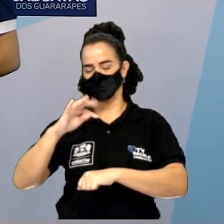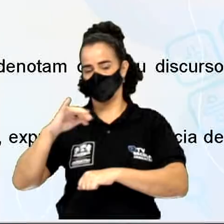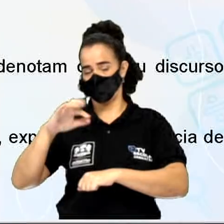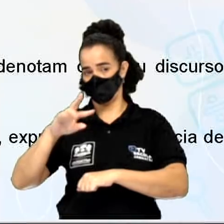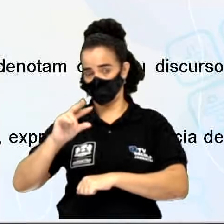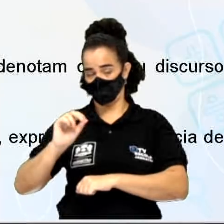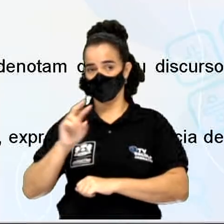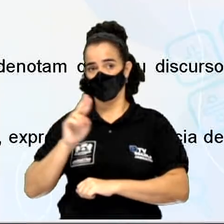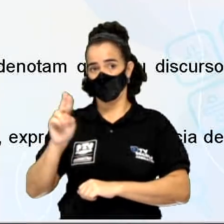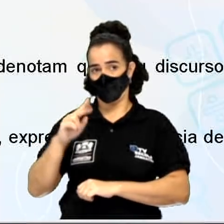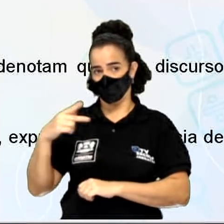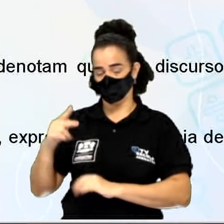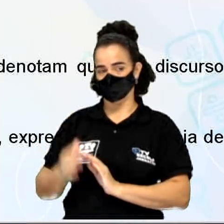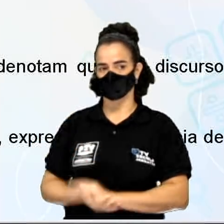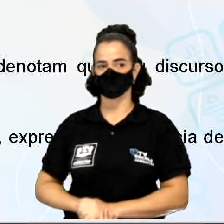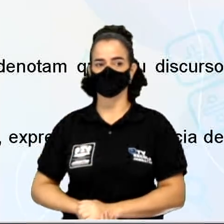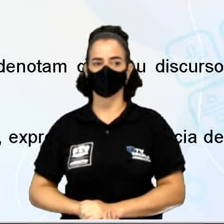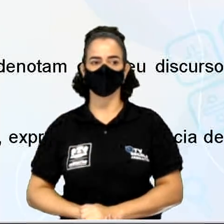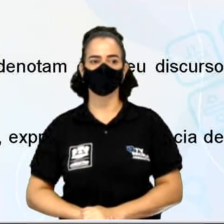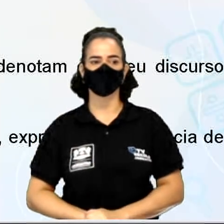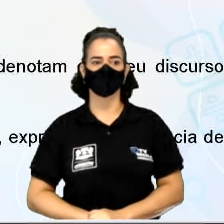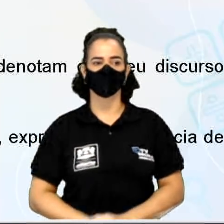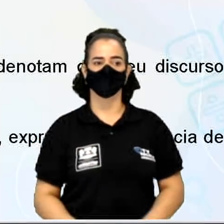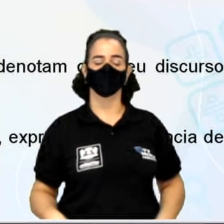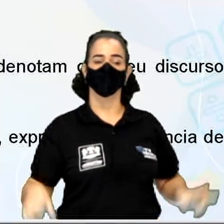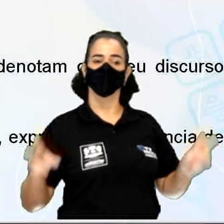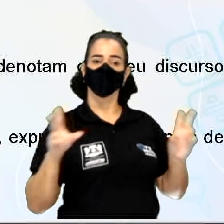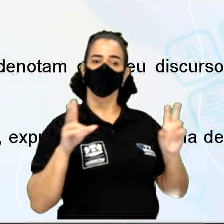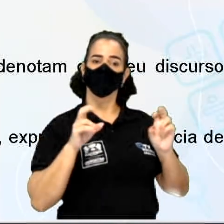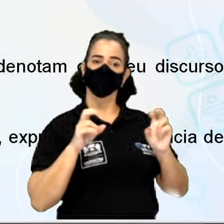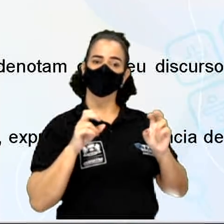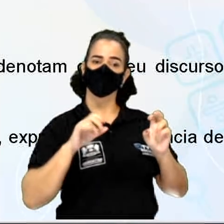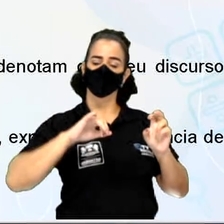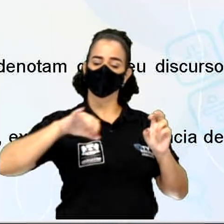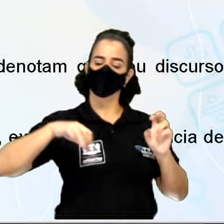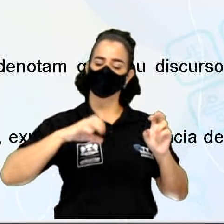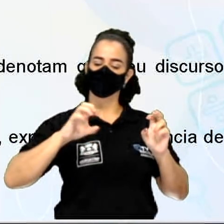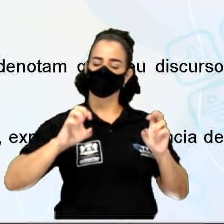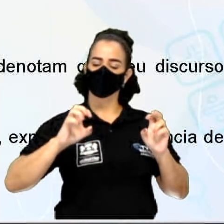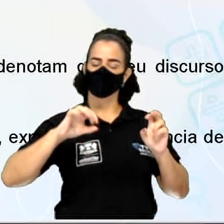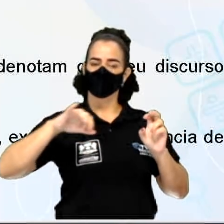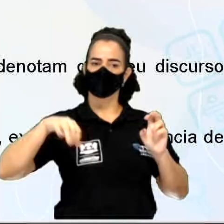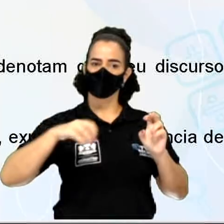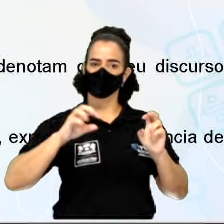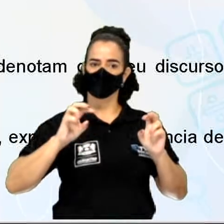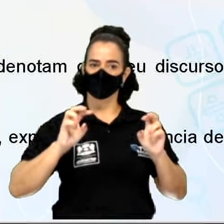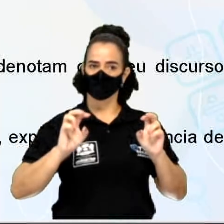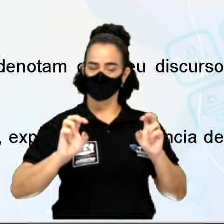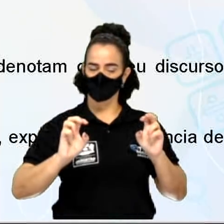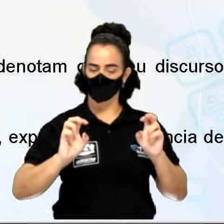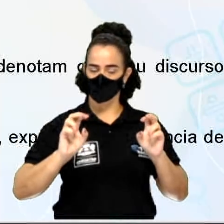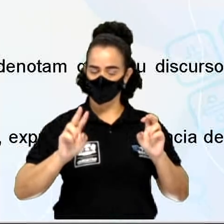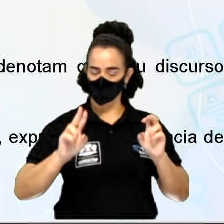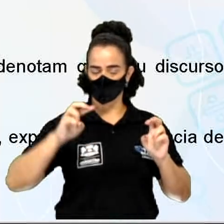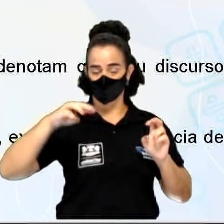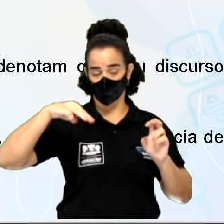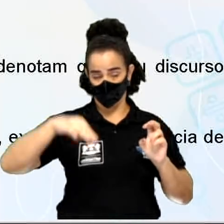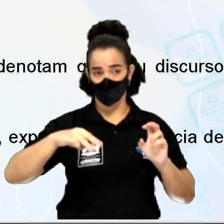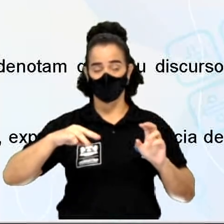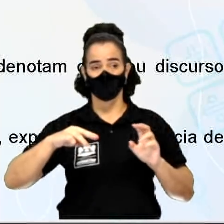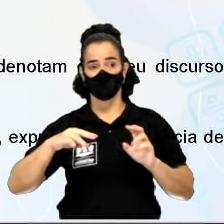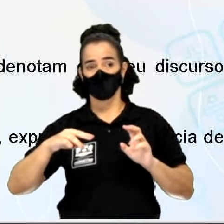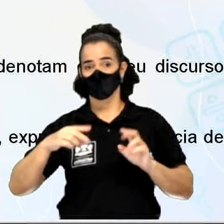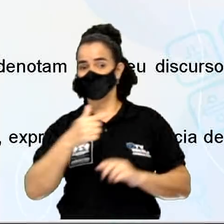2. O termo jejum, por ser invariável, não pode ser pluralizado em